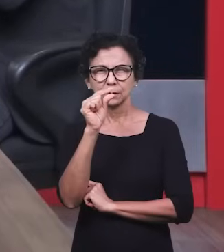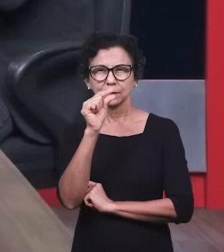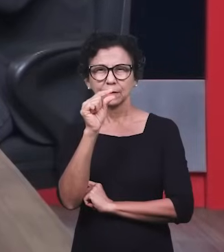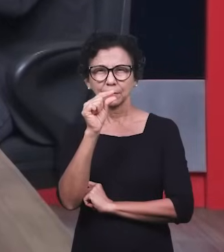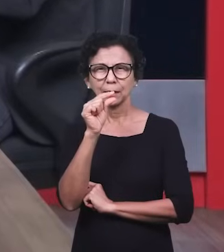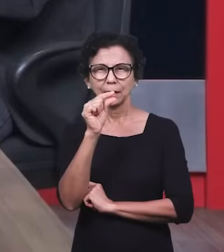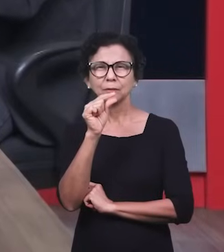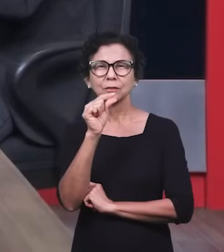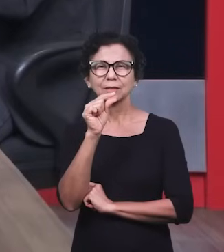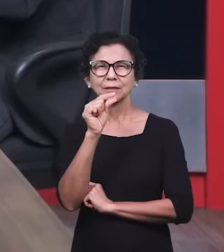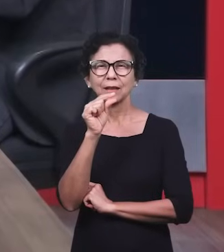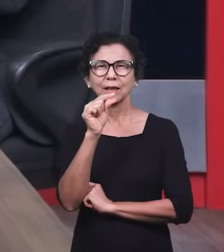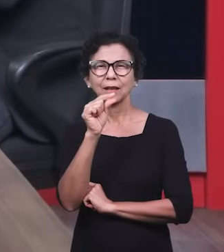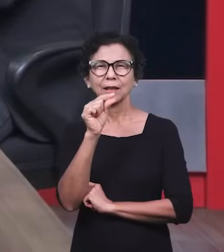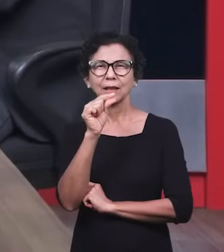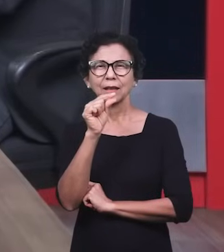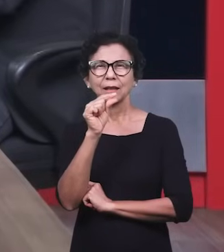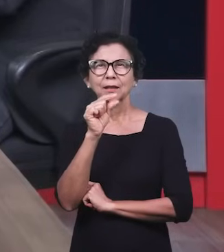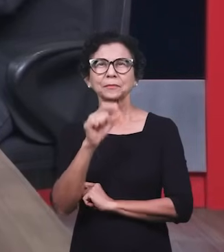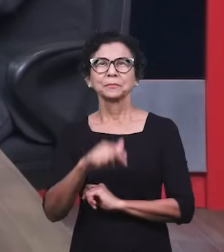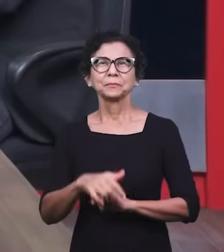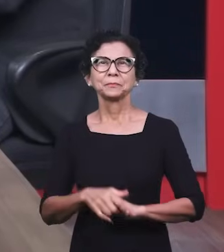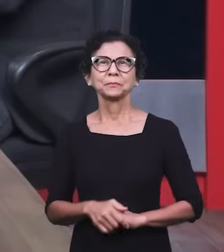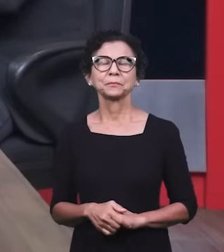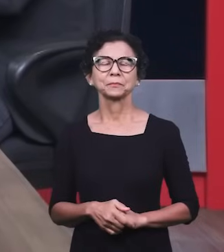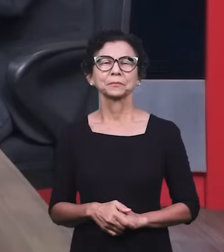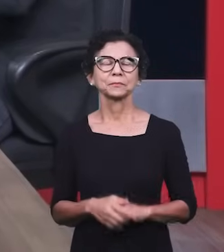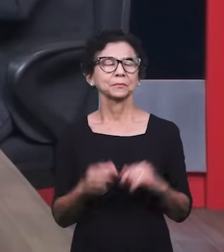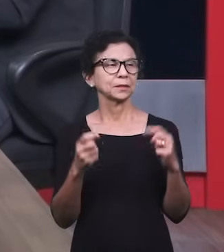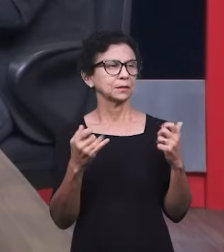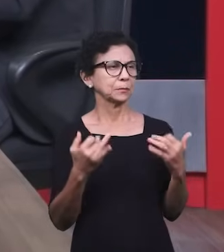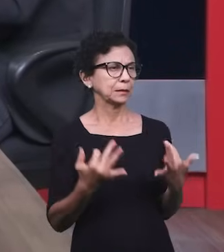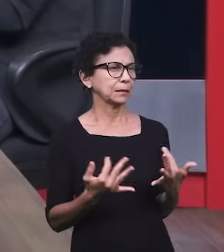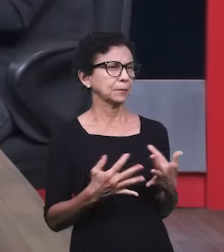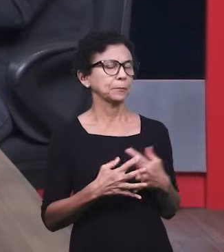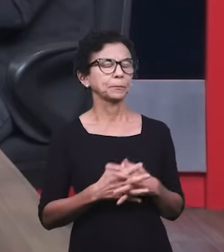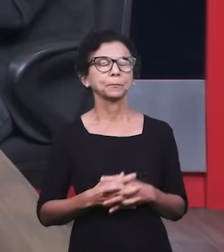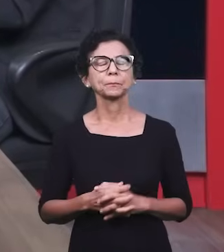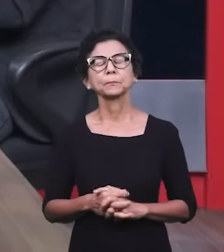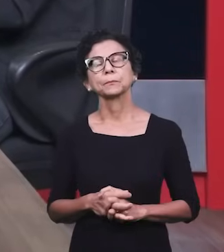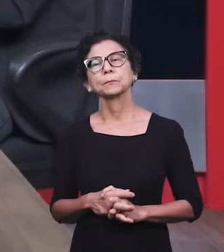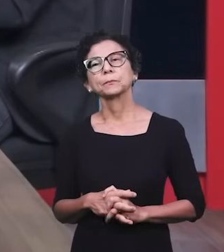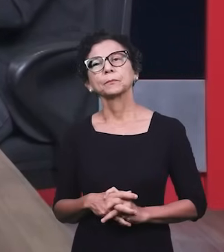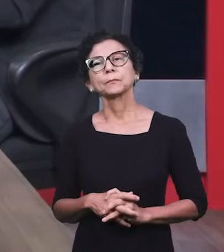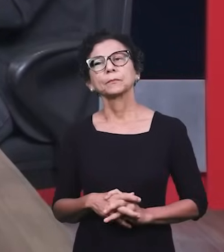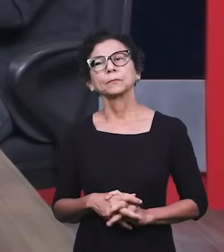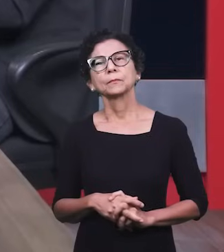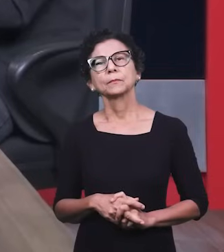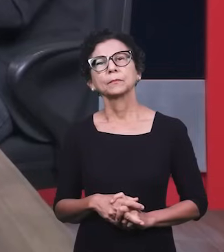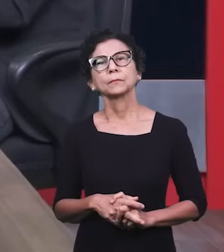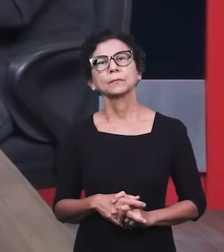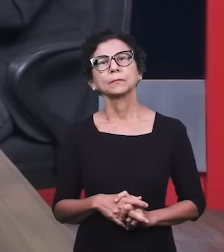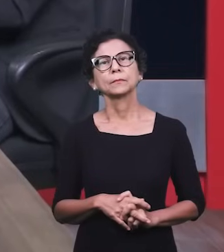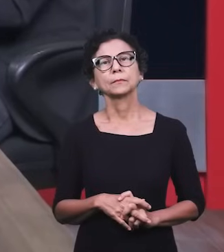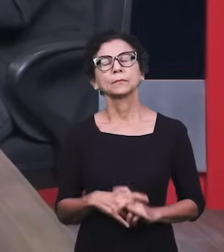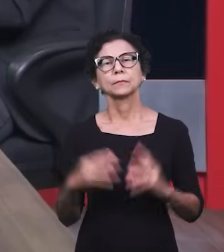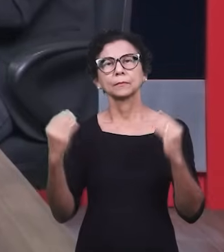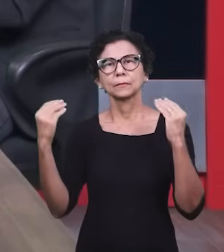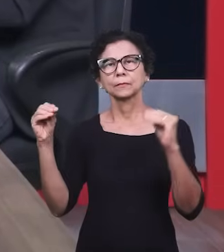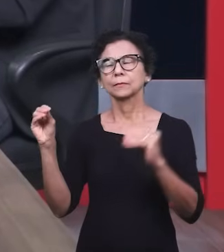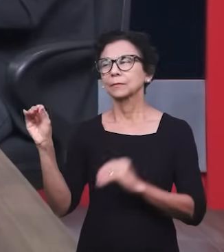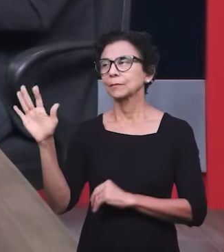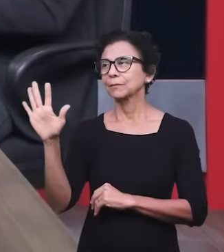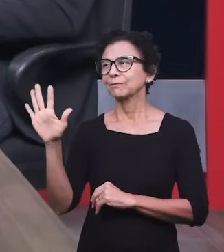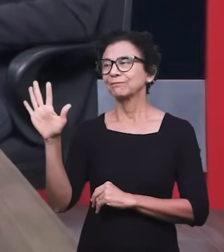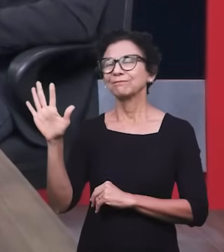para para se propagarem né Eu gostaria que a irmã pudesse falar um pouco a respeito desse assunto também é a gente colocou